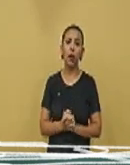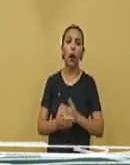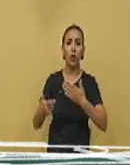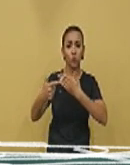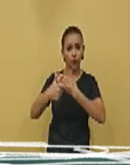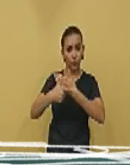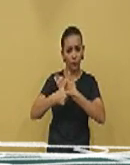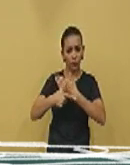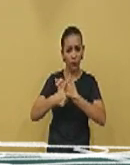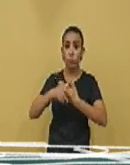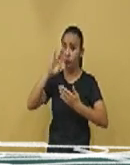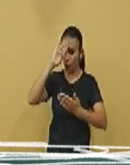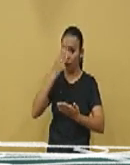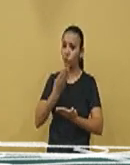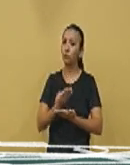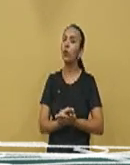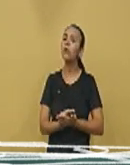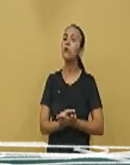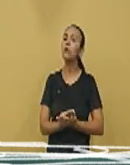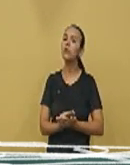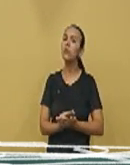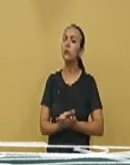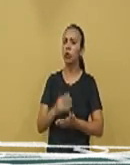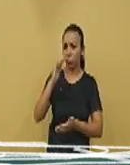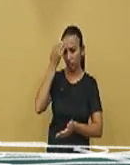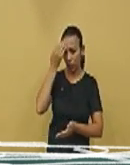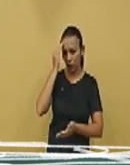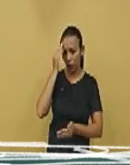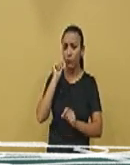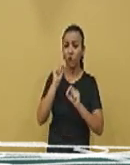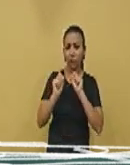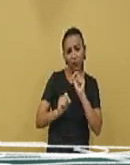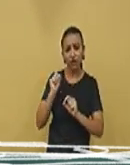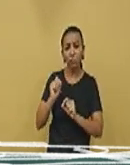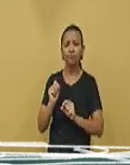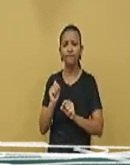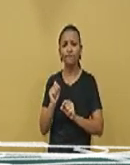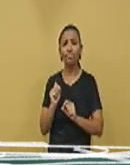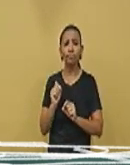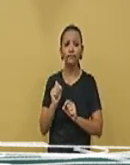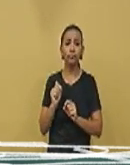de confiança. É, entendemos que elas são